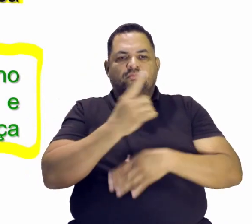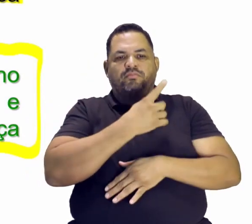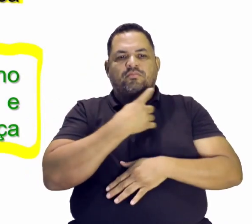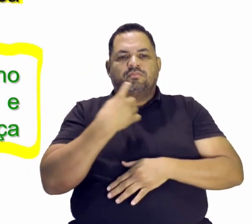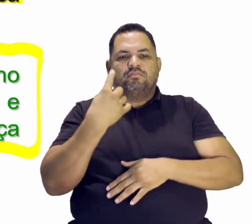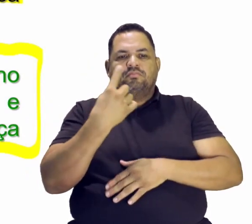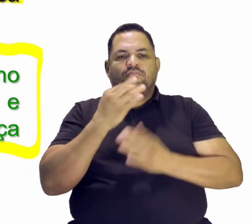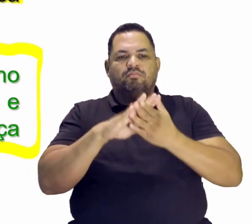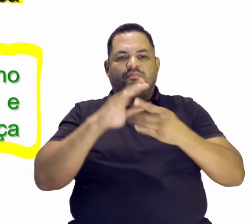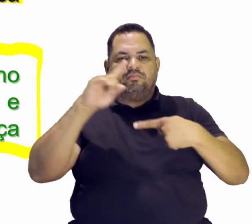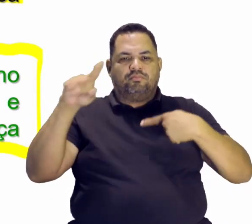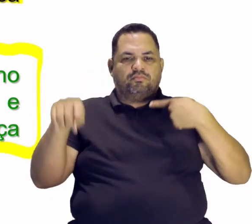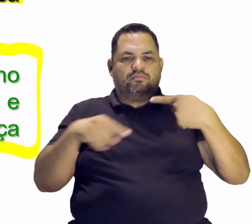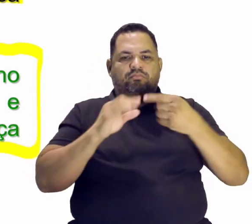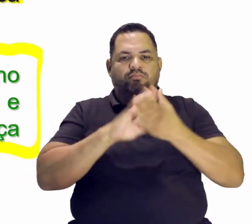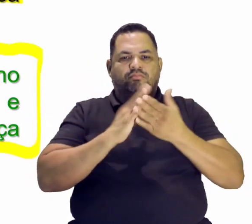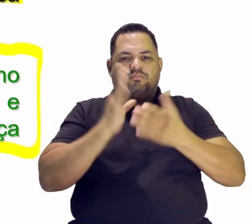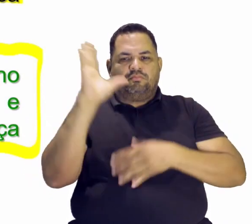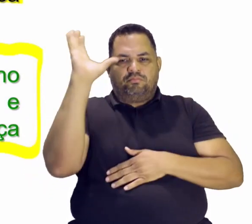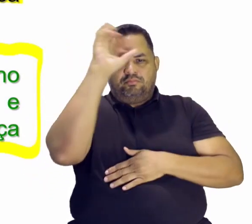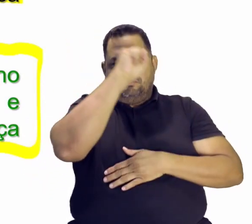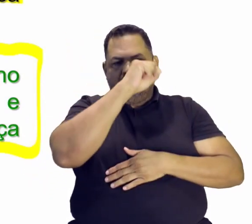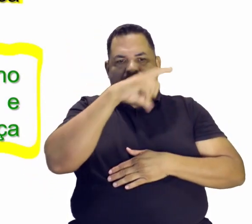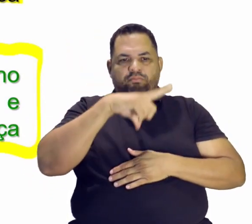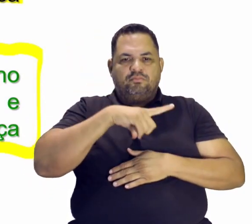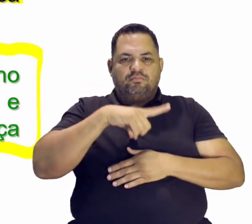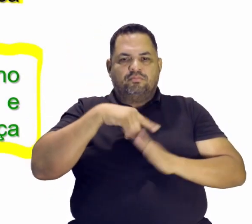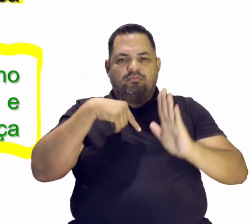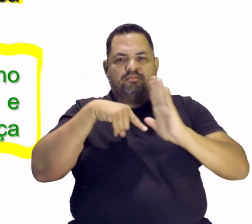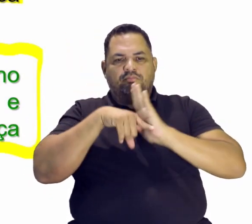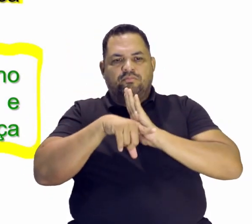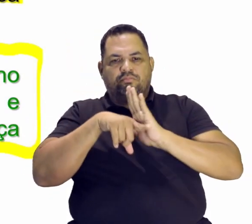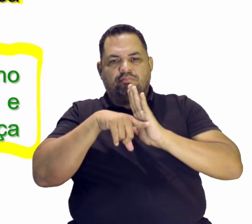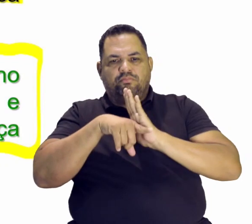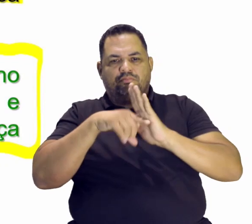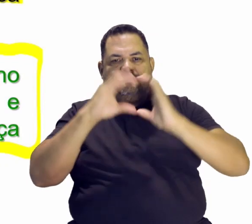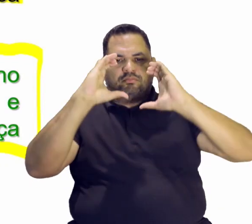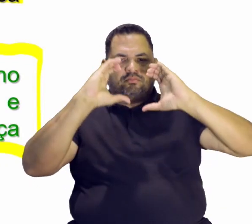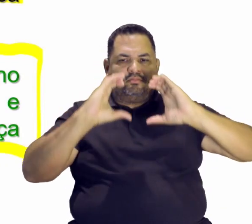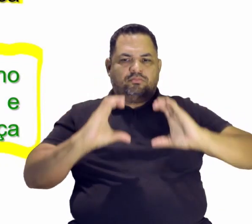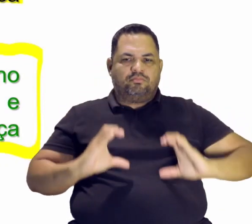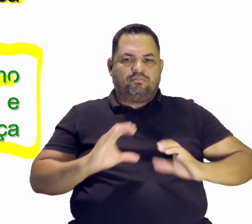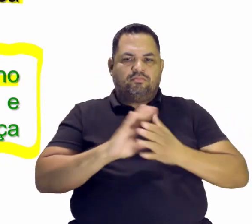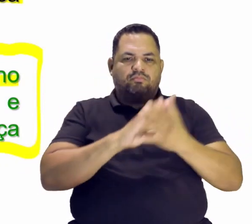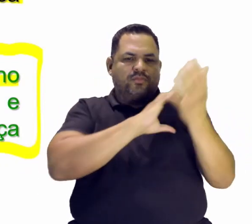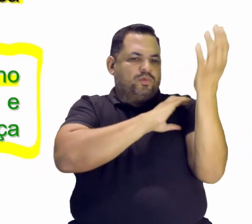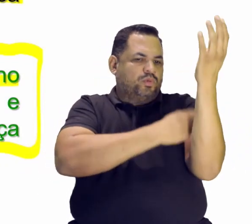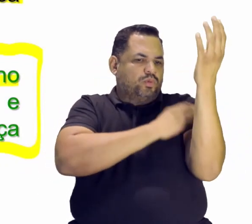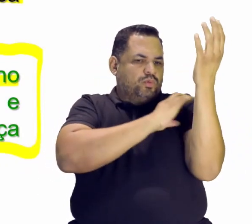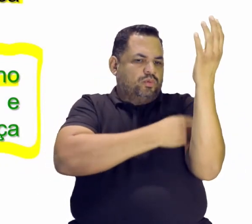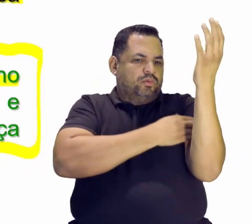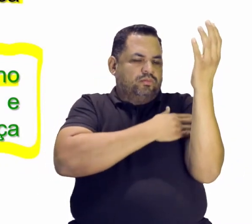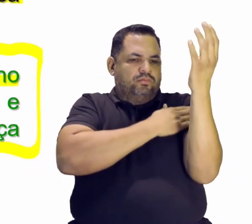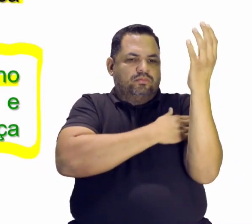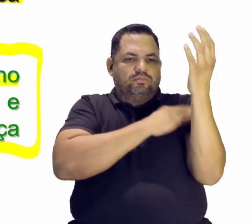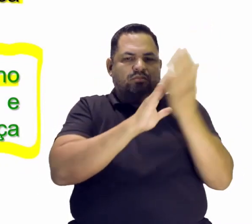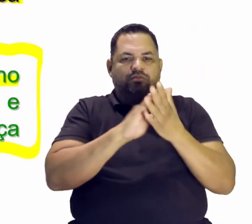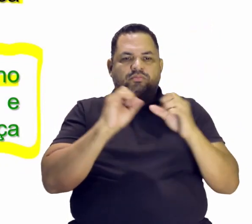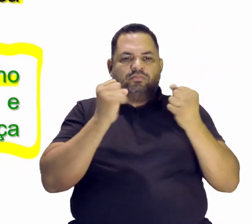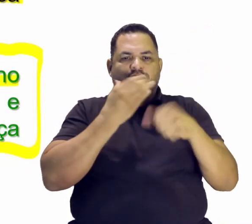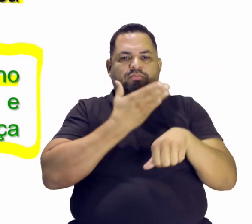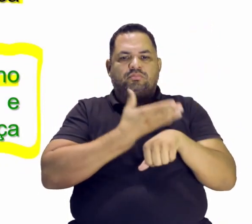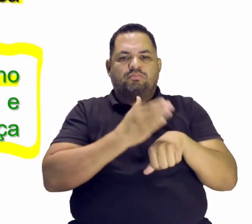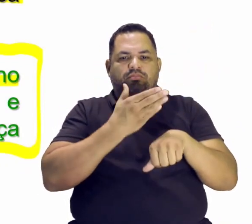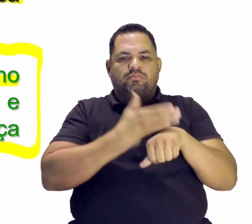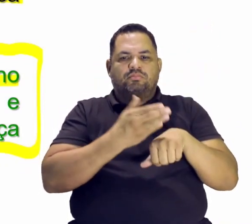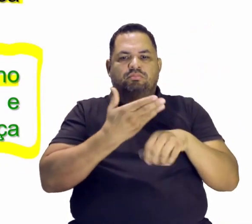objetivo de aprendizagem, nós temos que analisar o comportamento do músculo no treinamento,